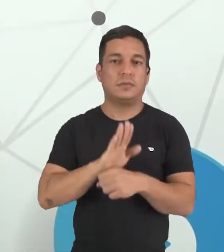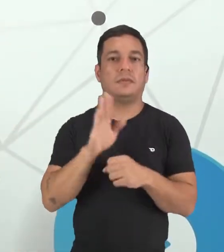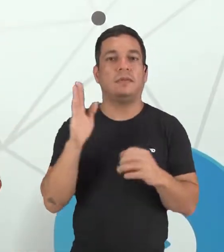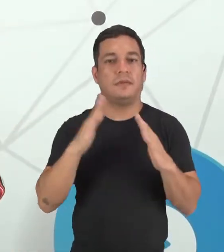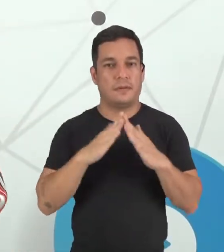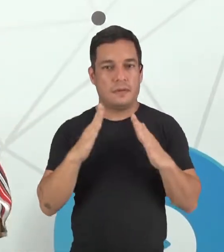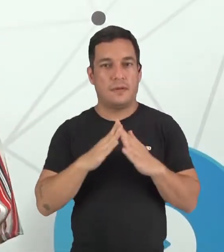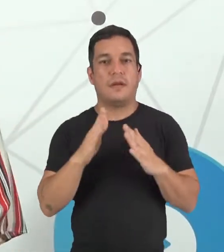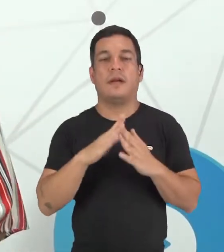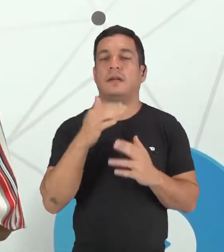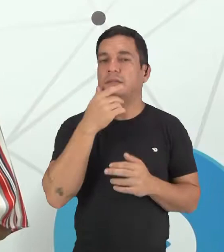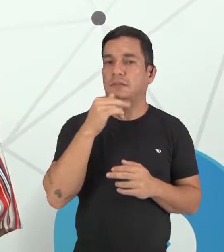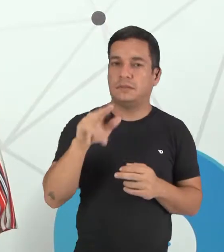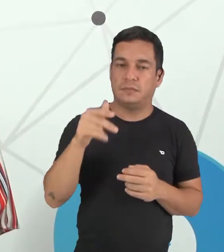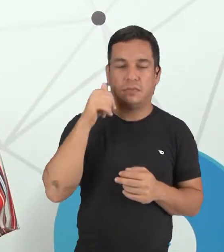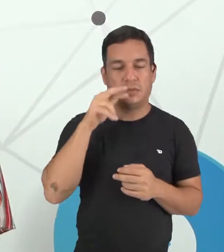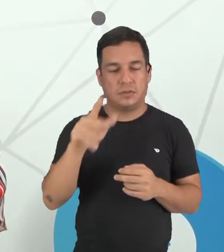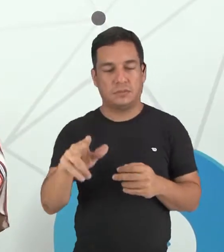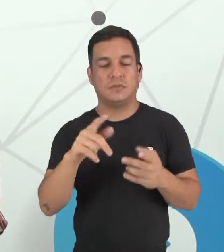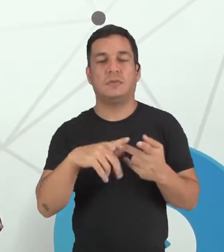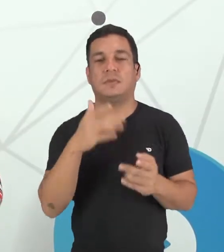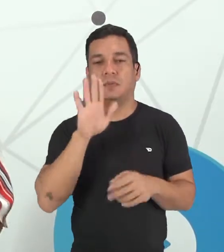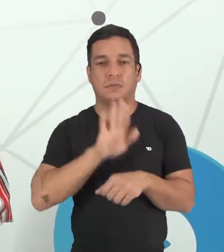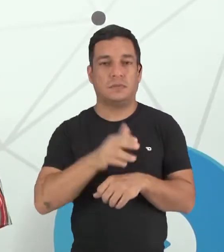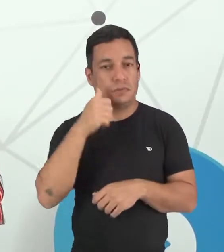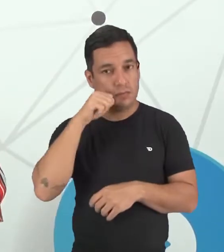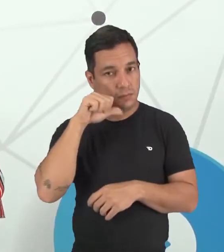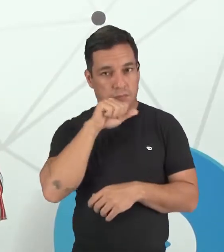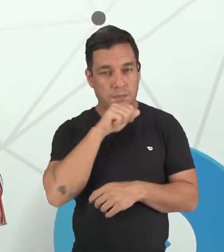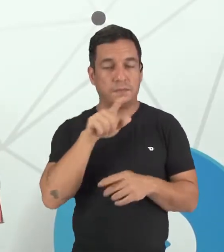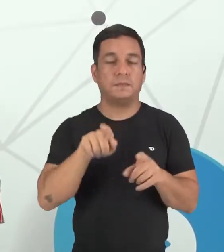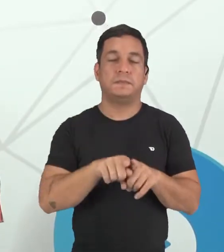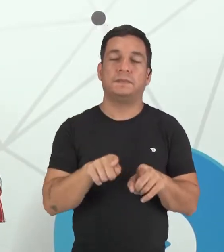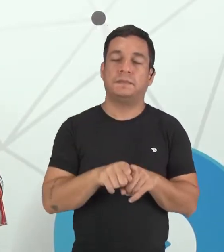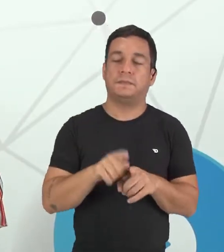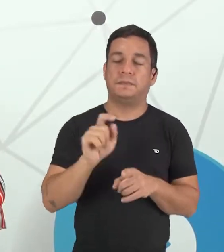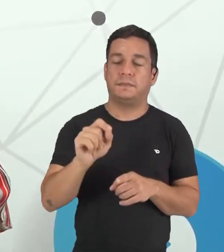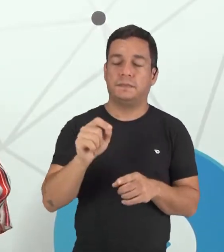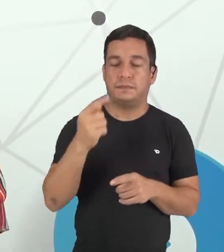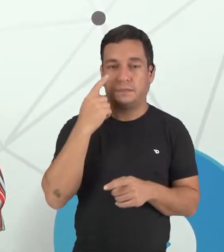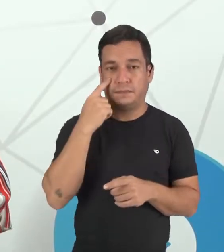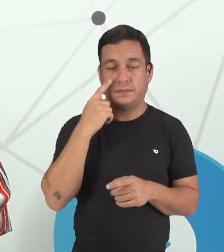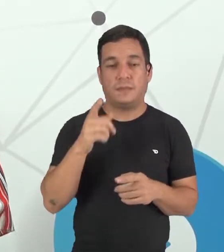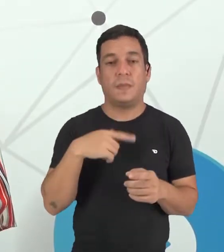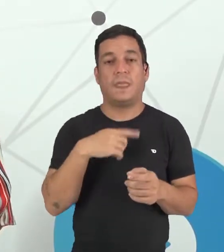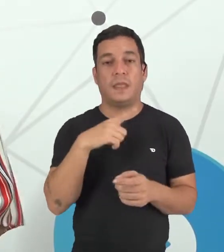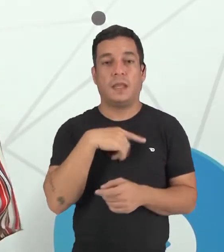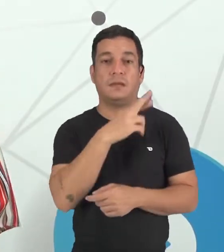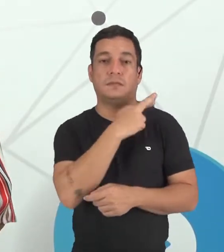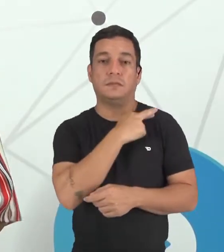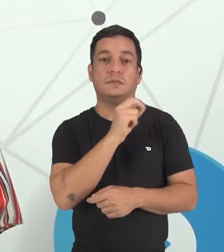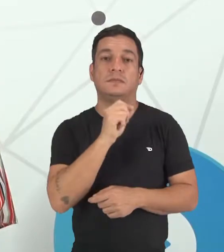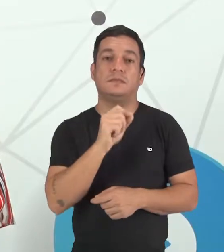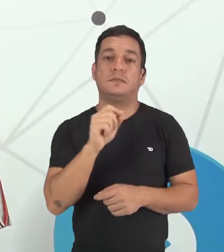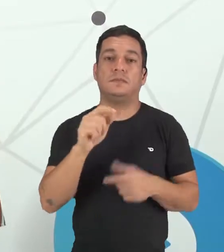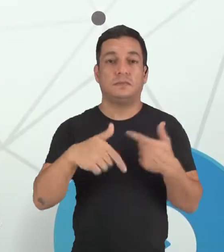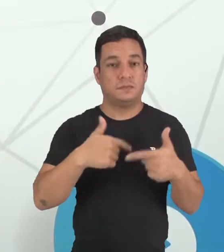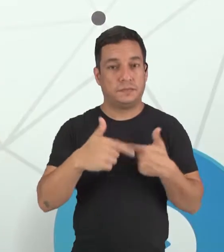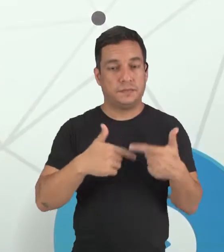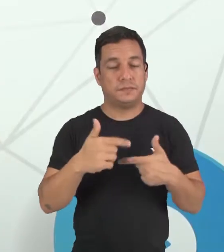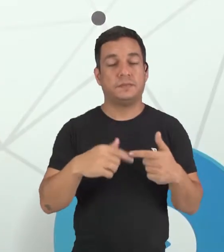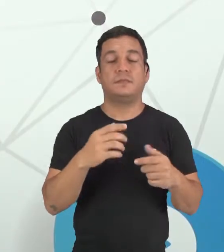irmã, nesse período de pandemia, a conciliar as atividades domésticas com as atividades do home